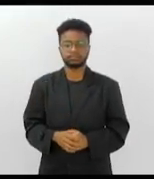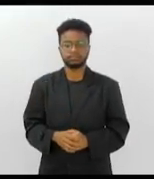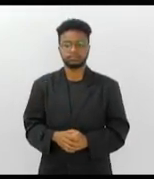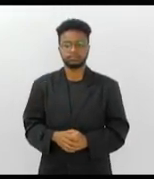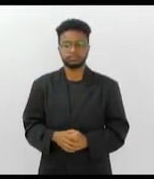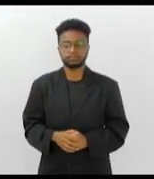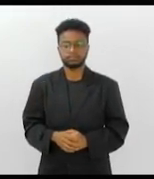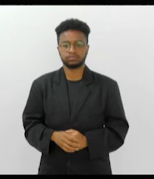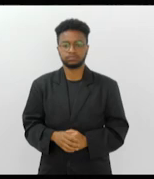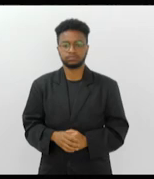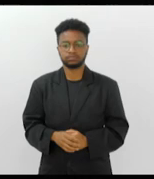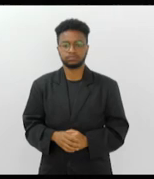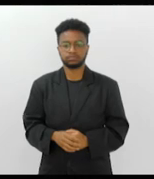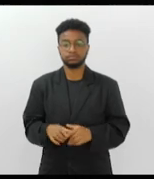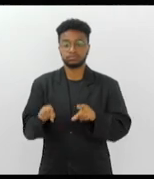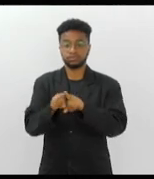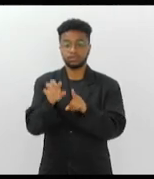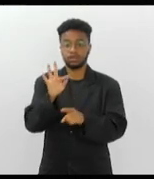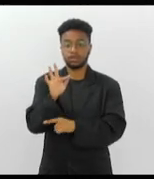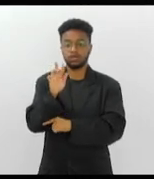com a